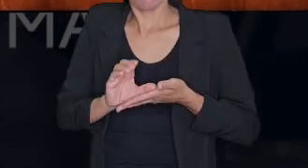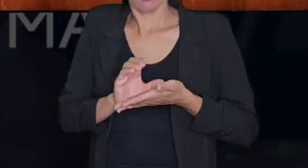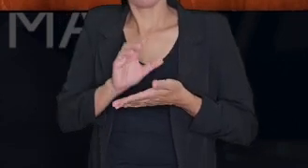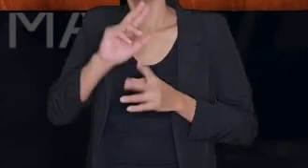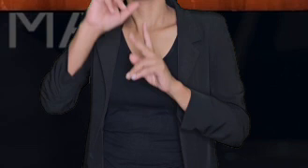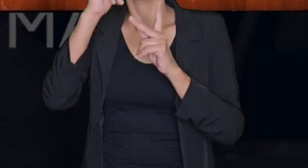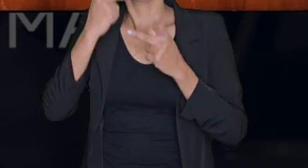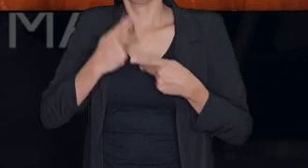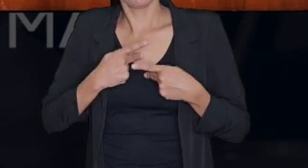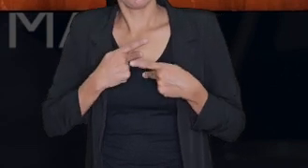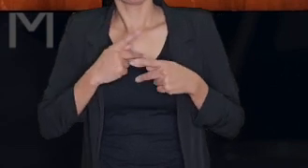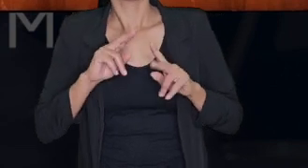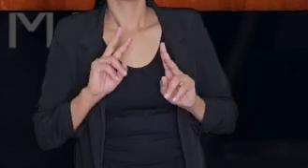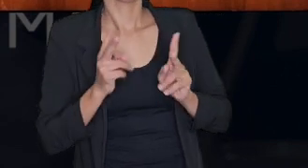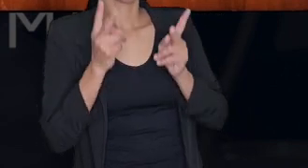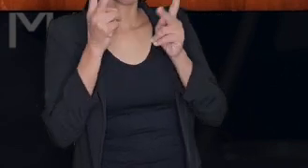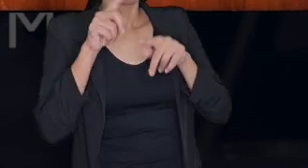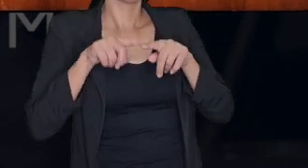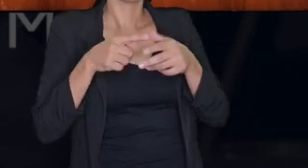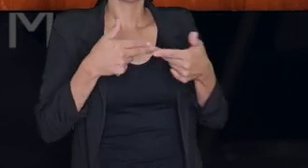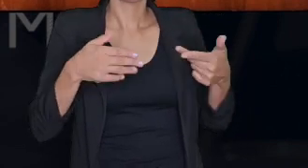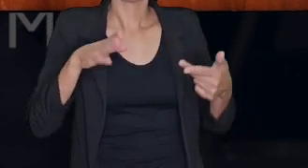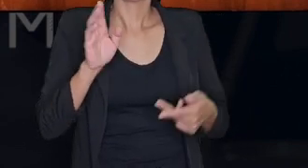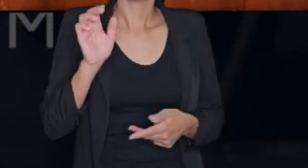ao receberem a herança,